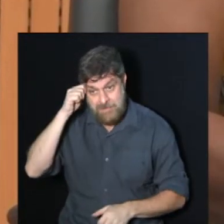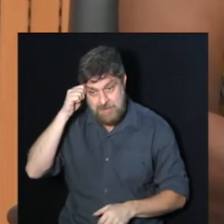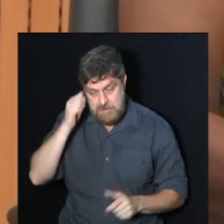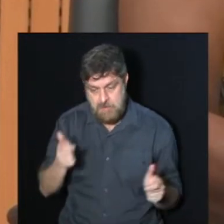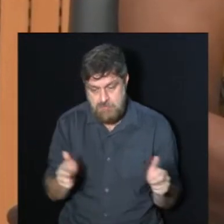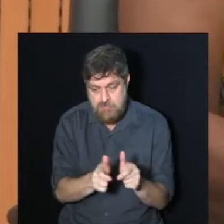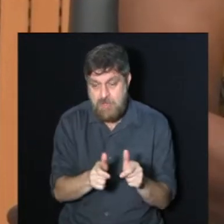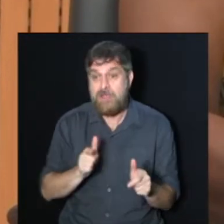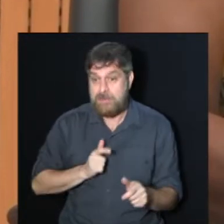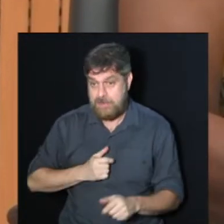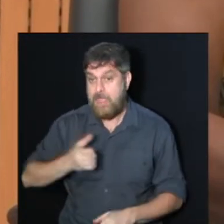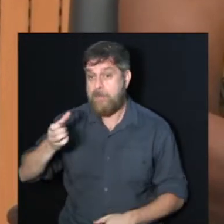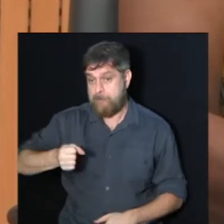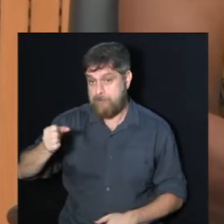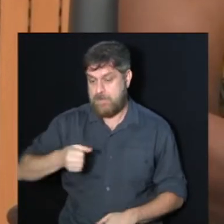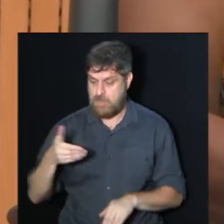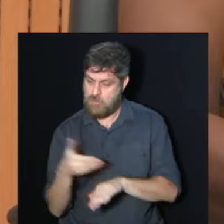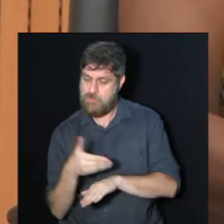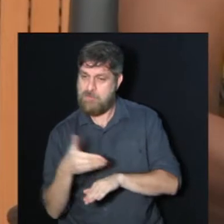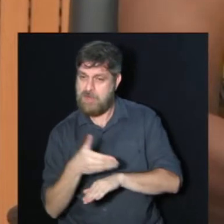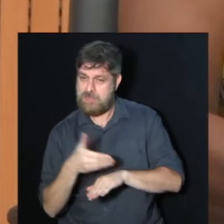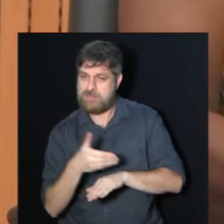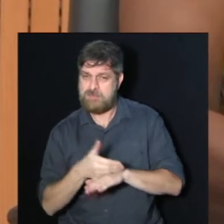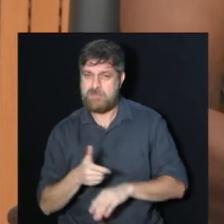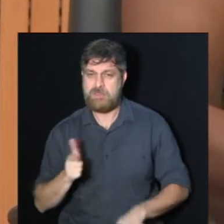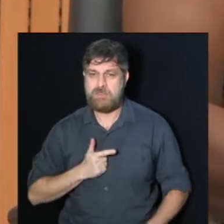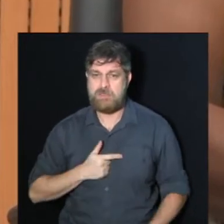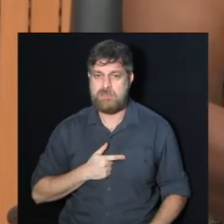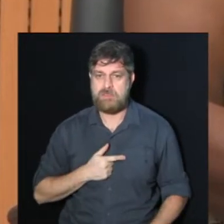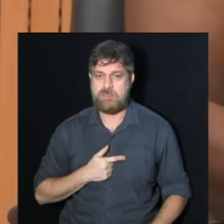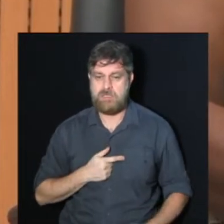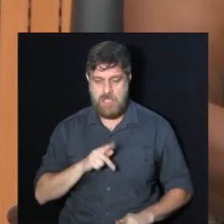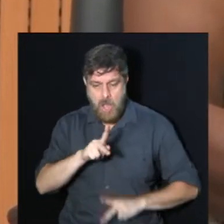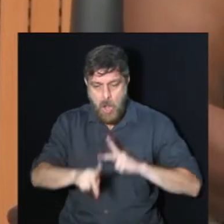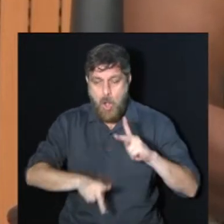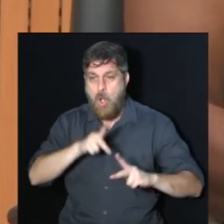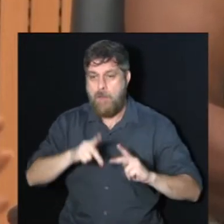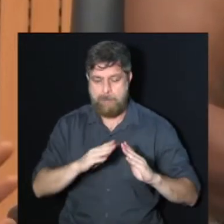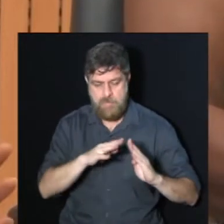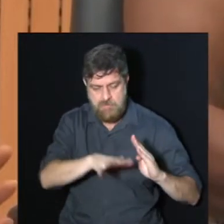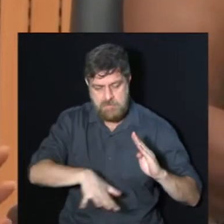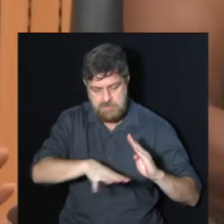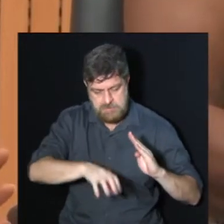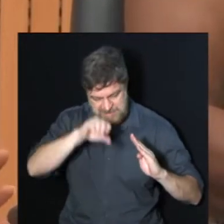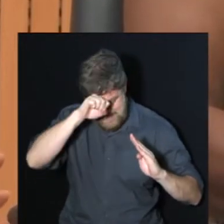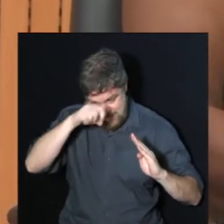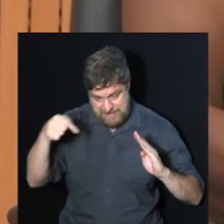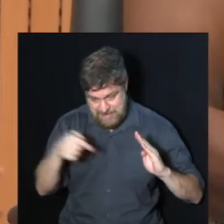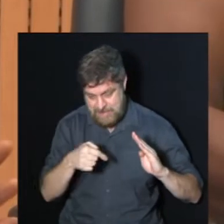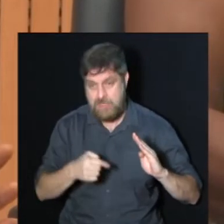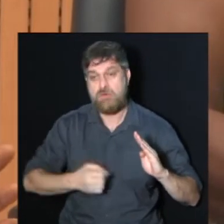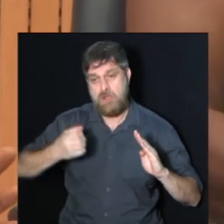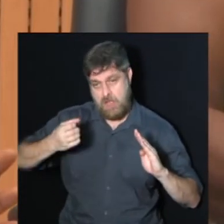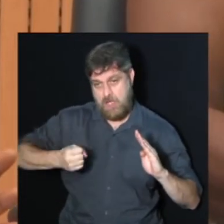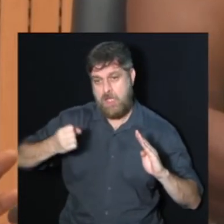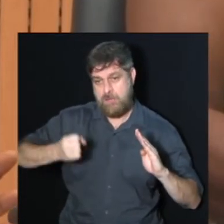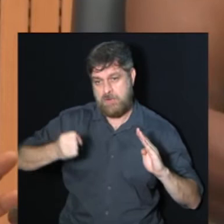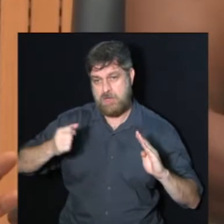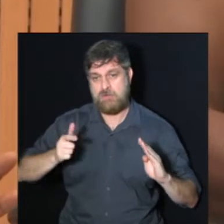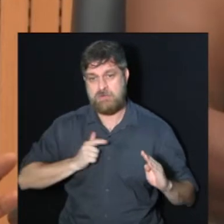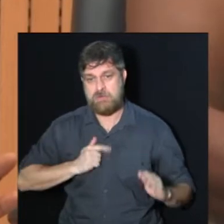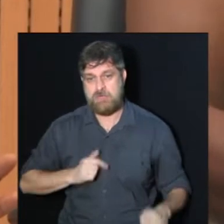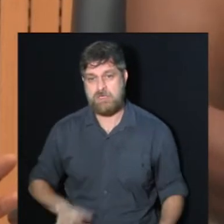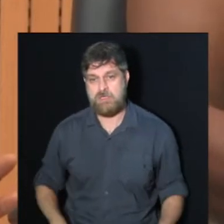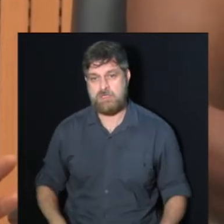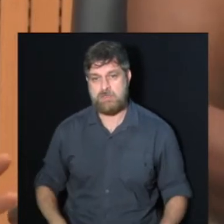Que bom. O povo de terreiro está embranquecido. Que bom. Alguém tem que fazer. Alguém tem que cultuar os